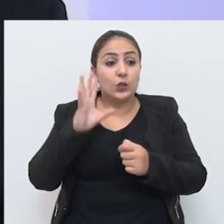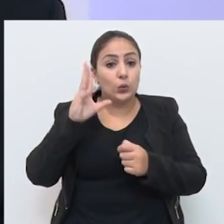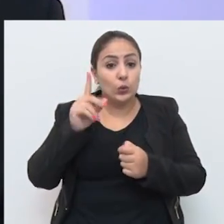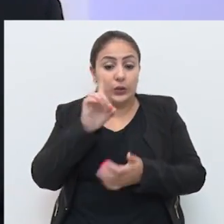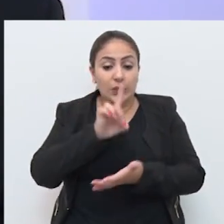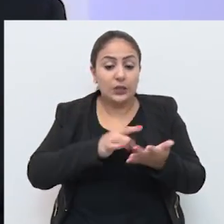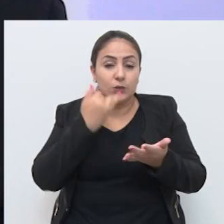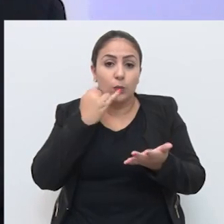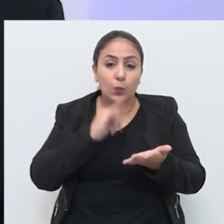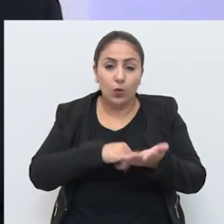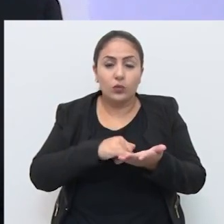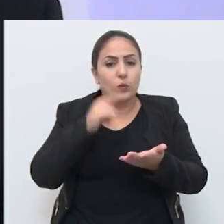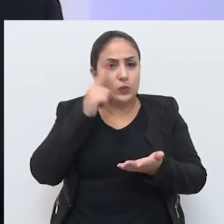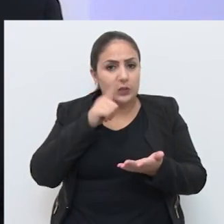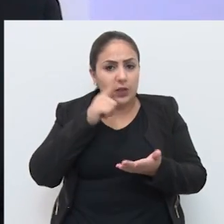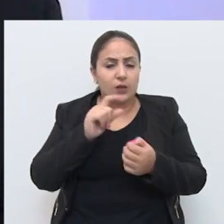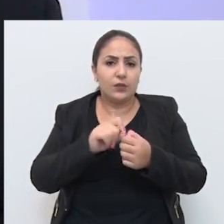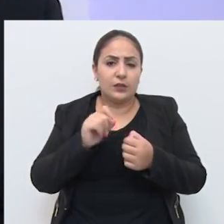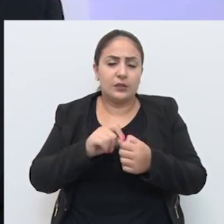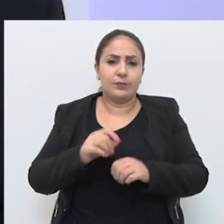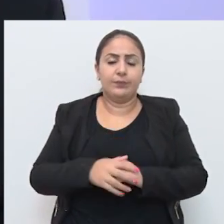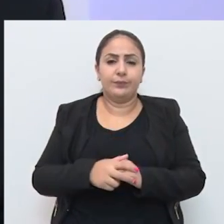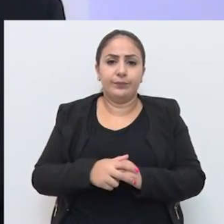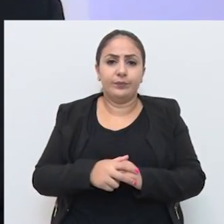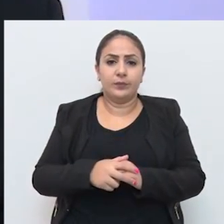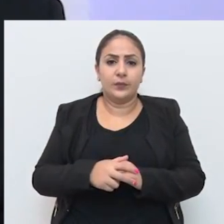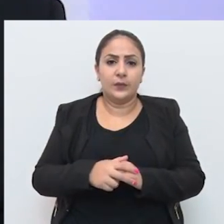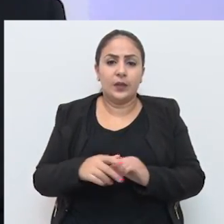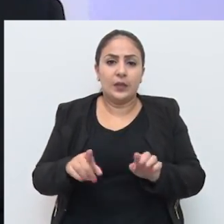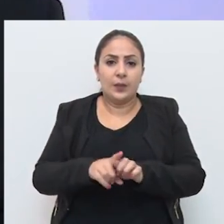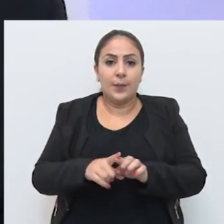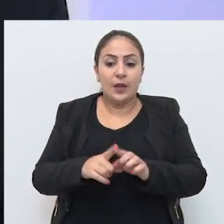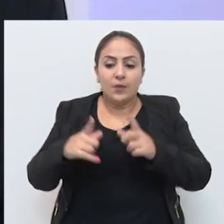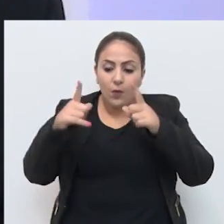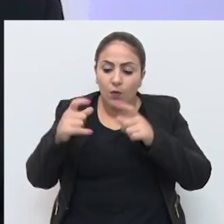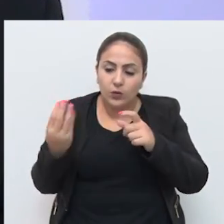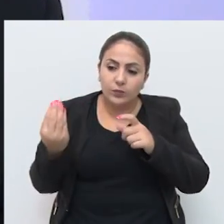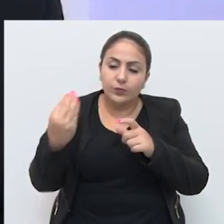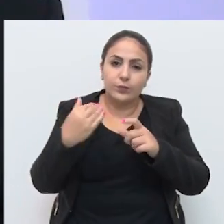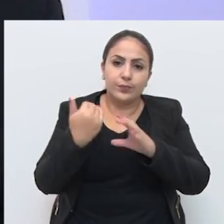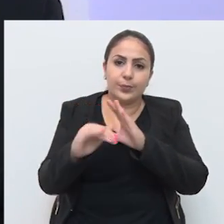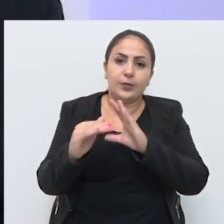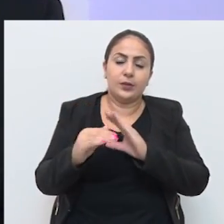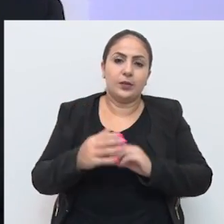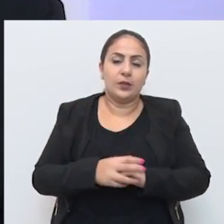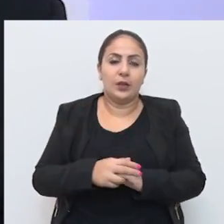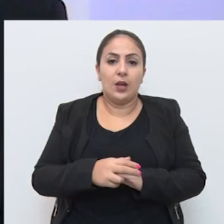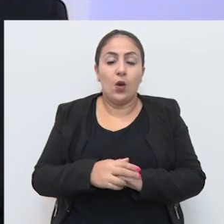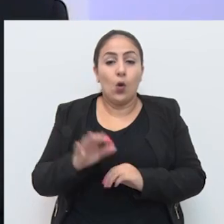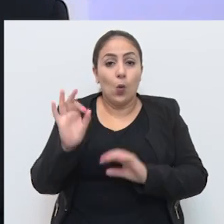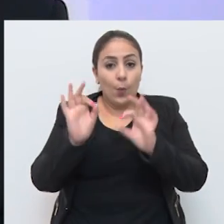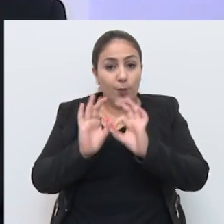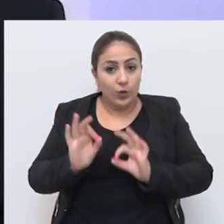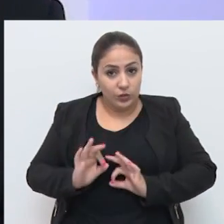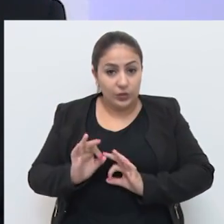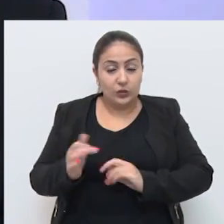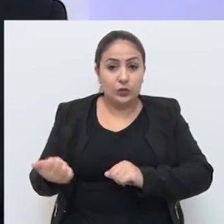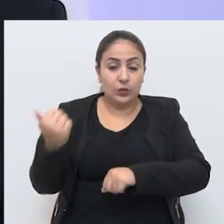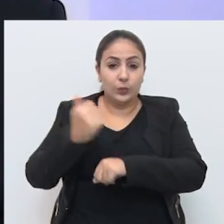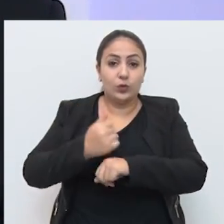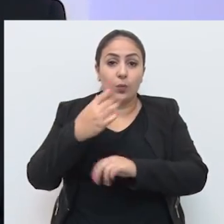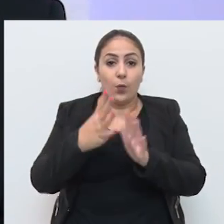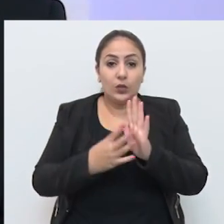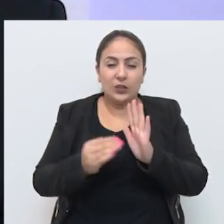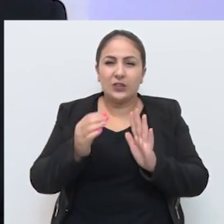quase todos os tipos de declaração. Então pode fazer pelo celular, pelo tablet e também enviar dessa forma. Esse programa ele substitui alguns modelos que